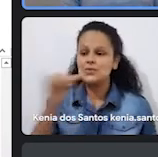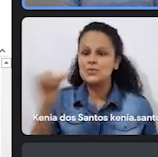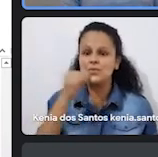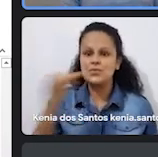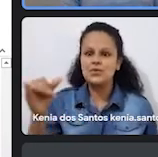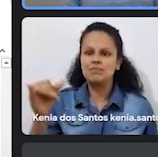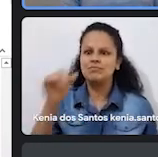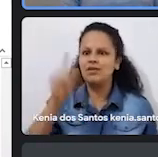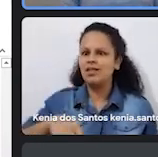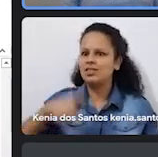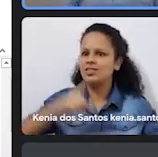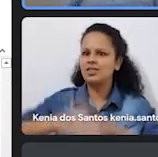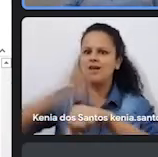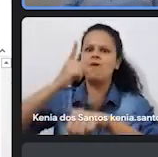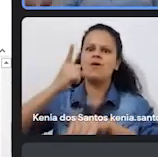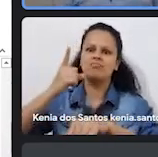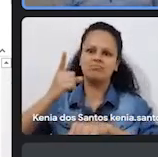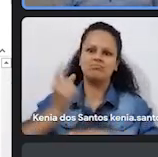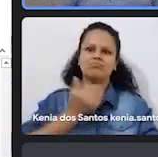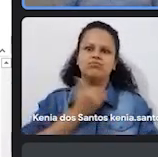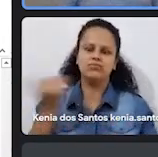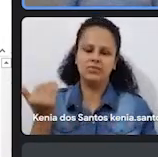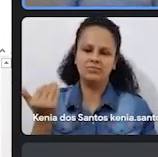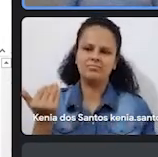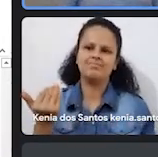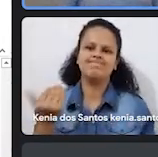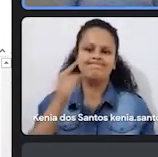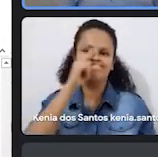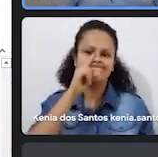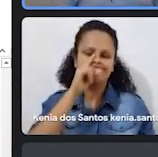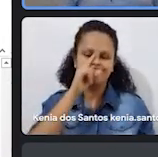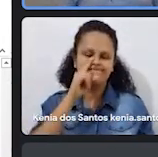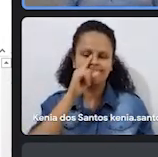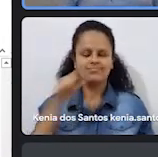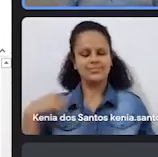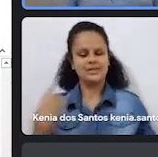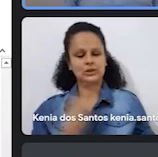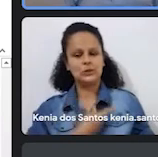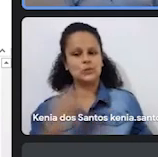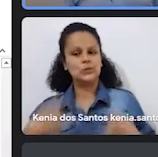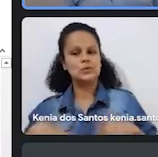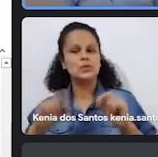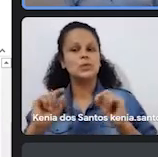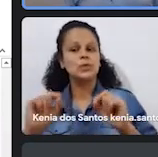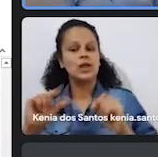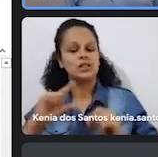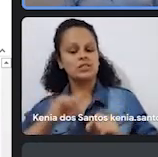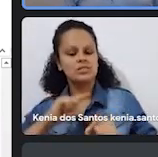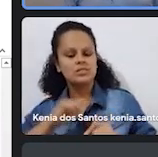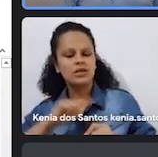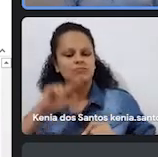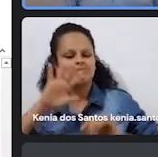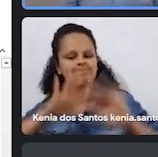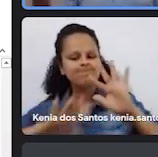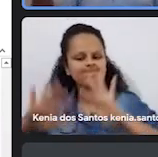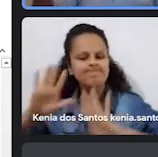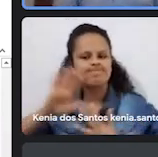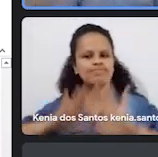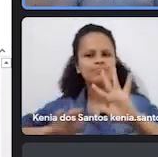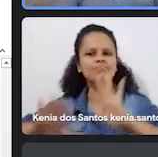fatal. Então, nós temos que tomar o quê? O máximo de cuidado possível.